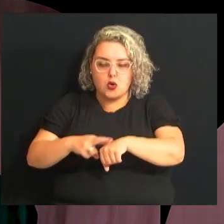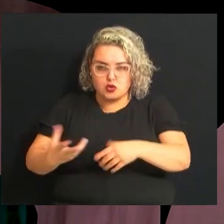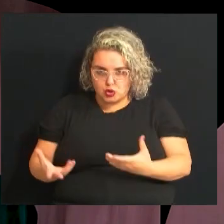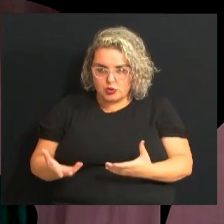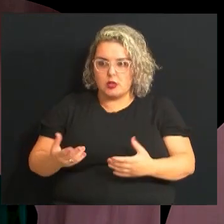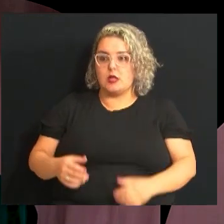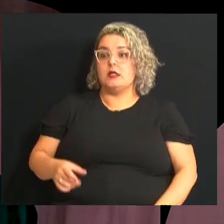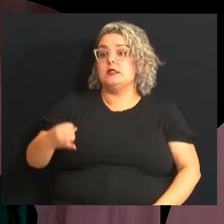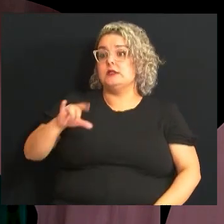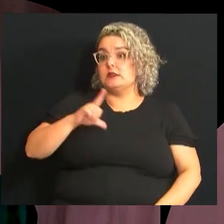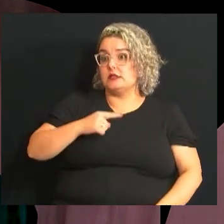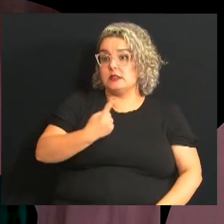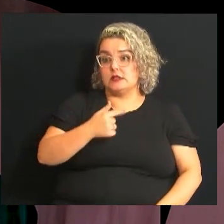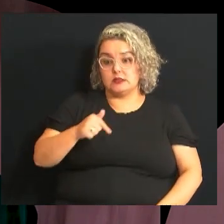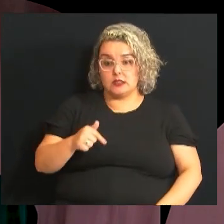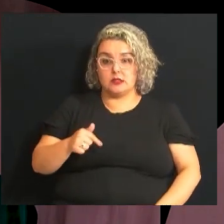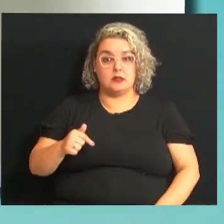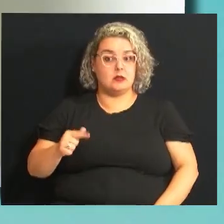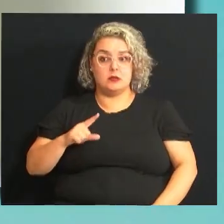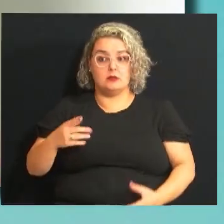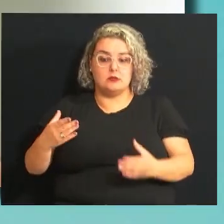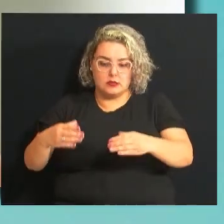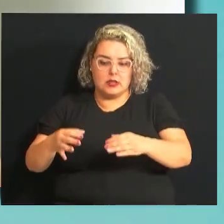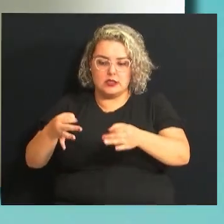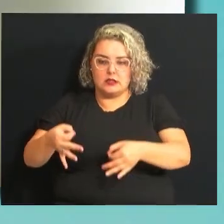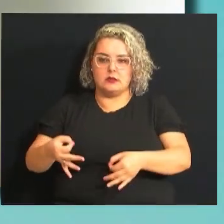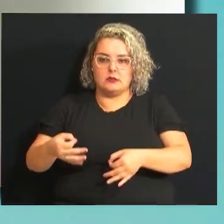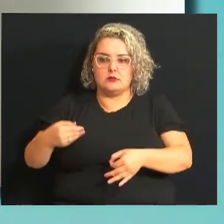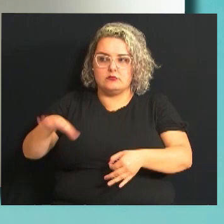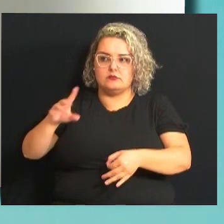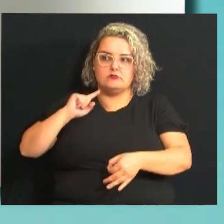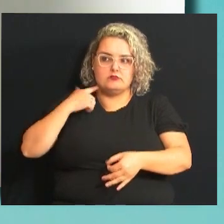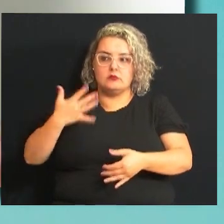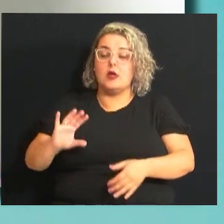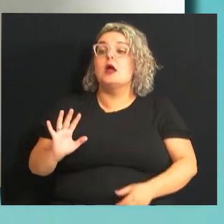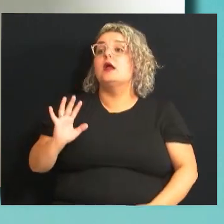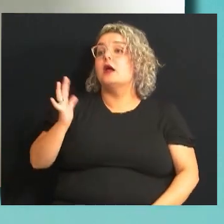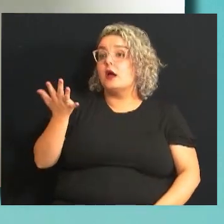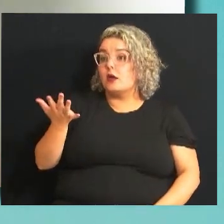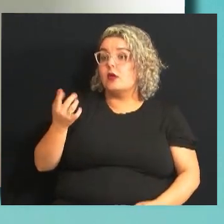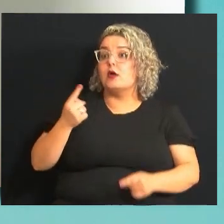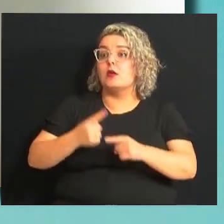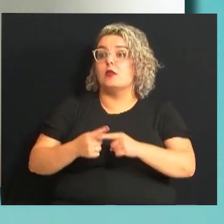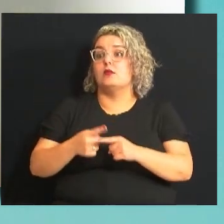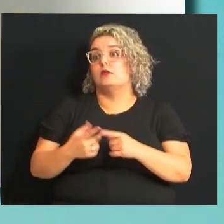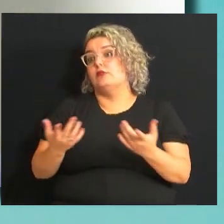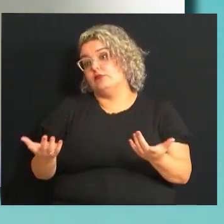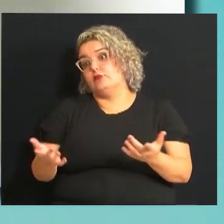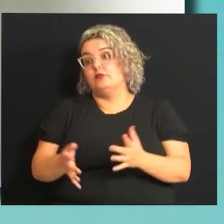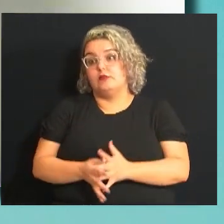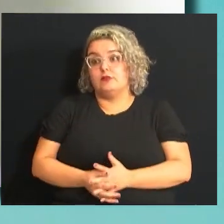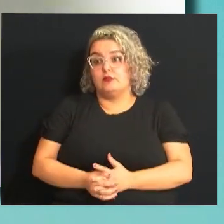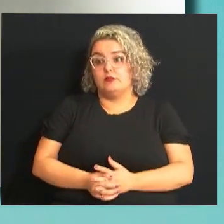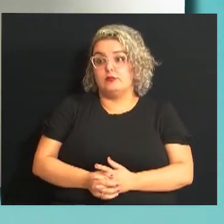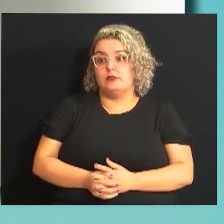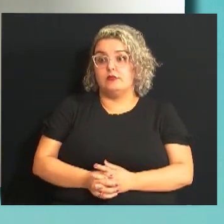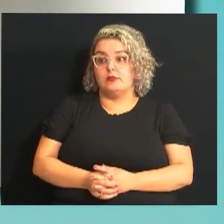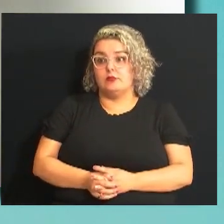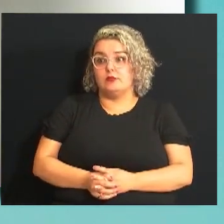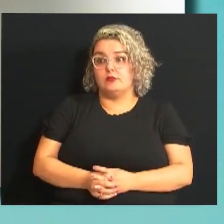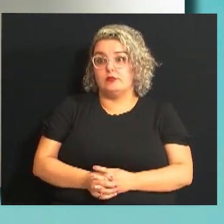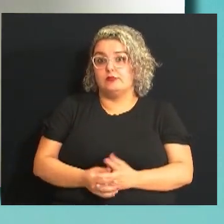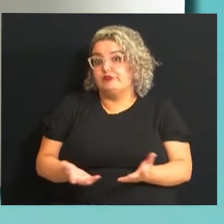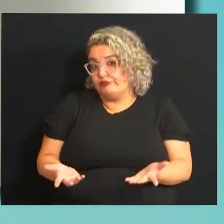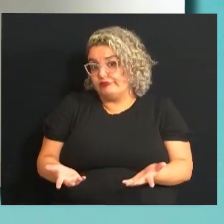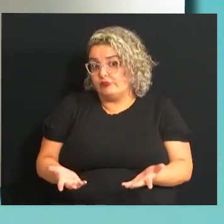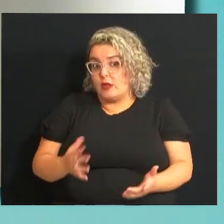abobrinha, assim, para colocar numa bandeja de 15 centímetros, se ela tem 17, ela não cabe. Então, ela é jogada fora. Então, assim, muitas vezes isso